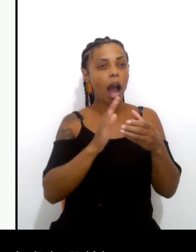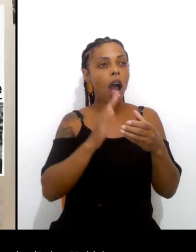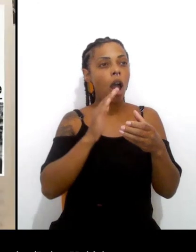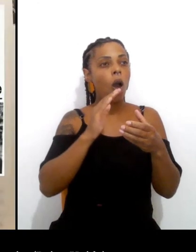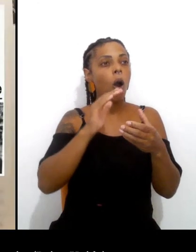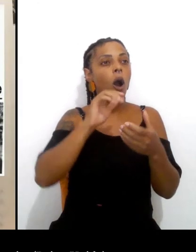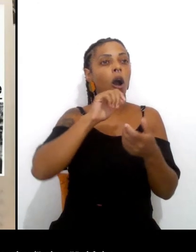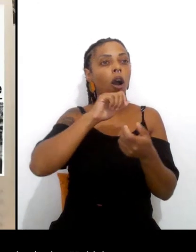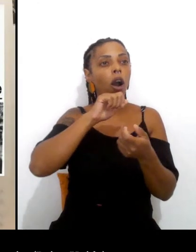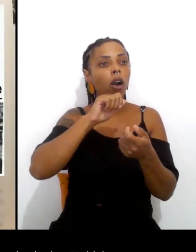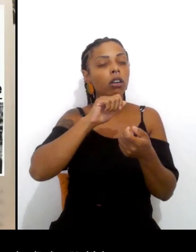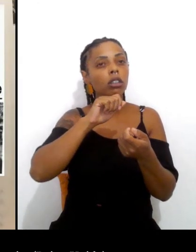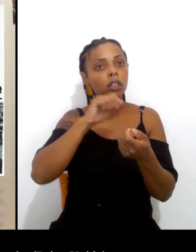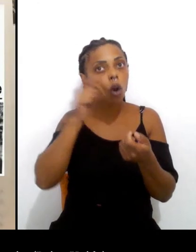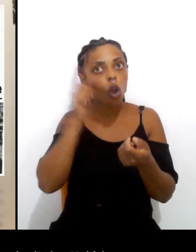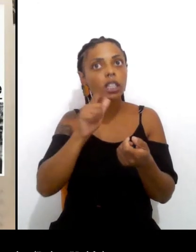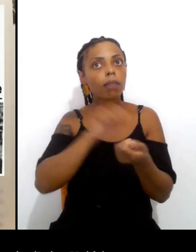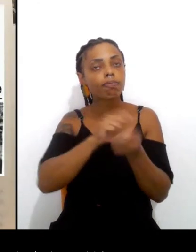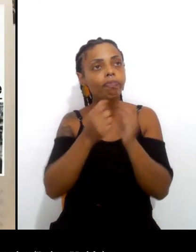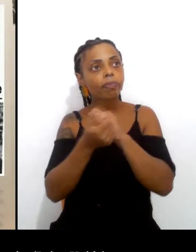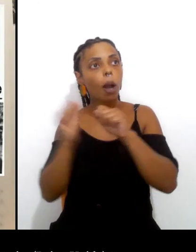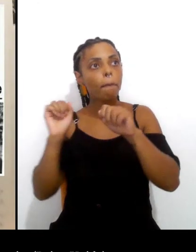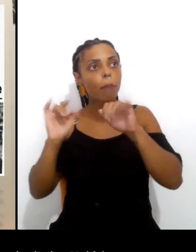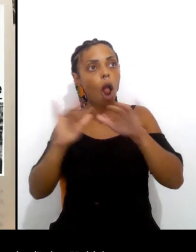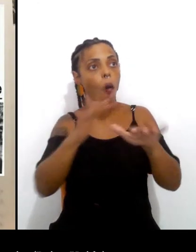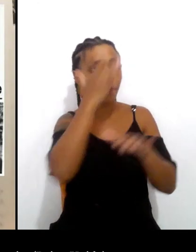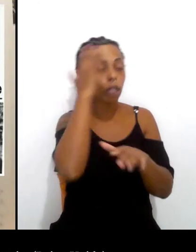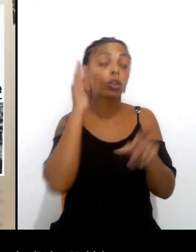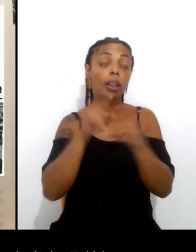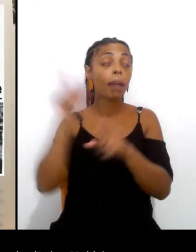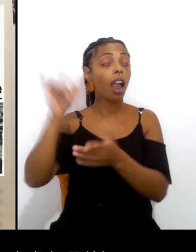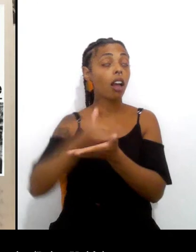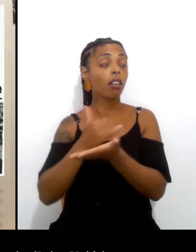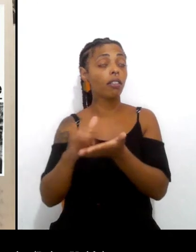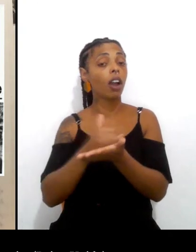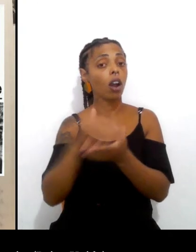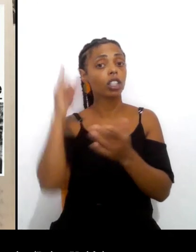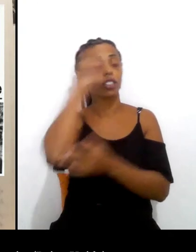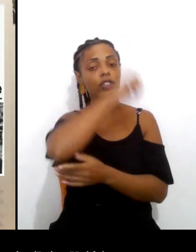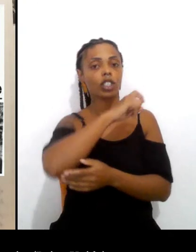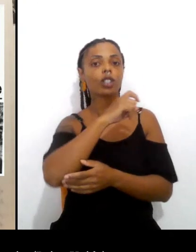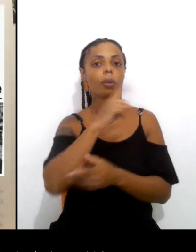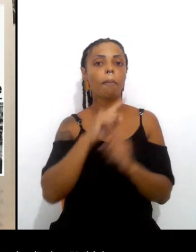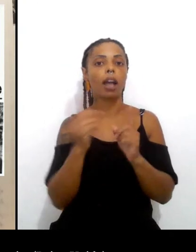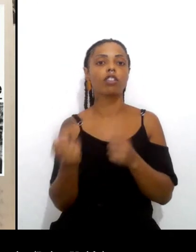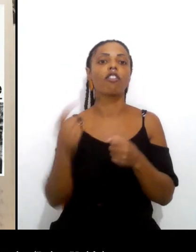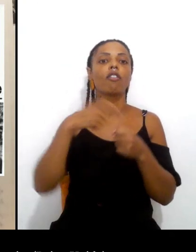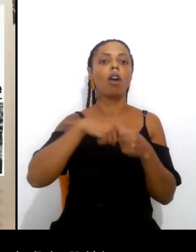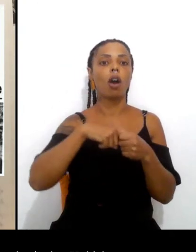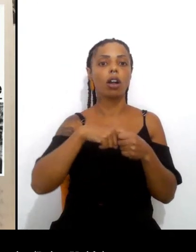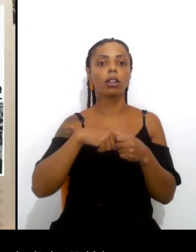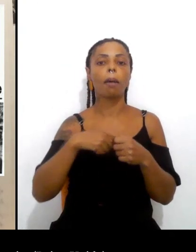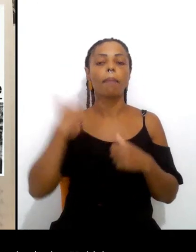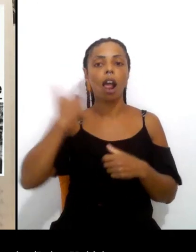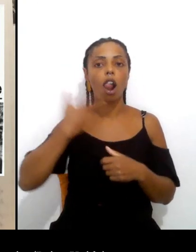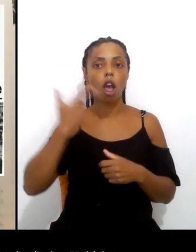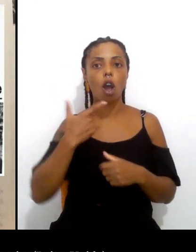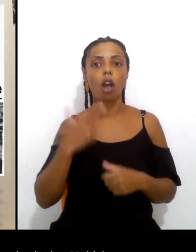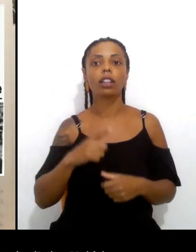aconteceu isso agora voltando para Londres nós temos o